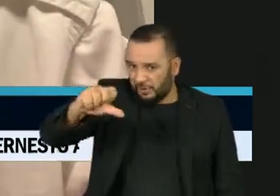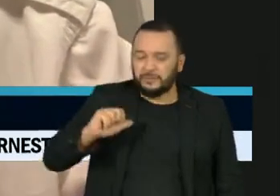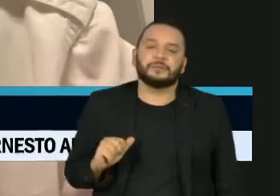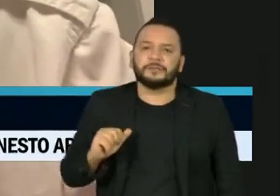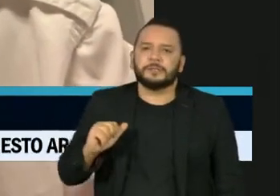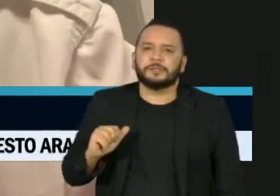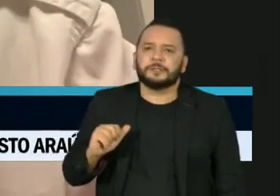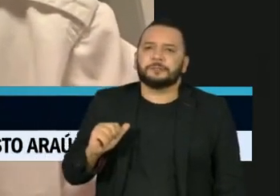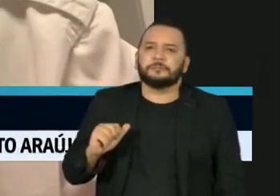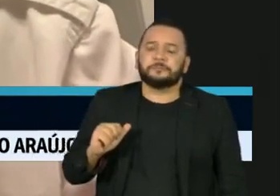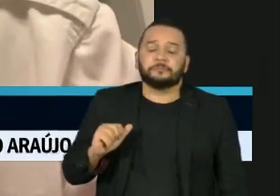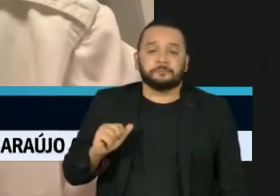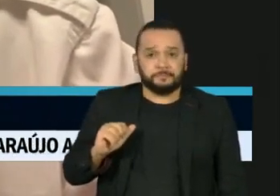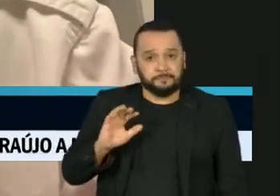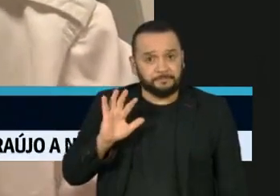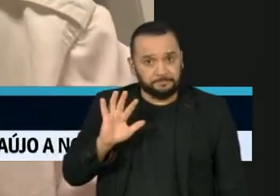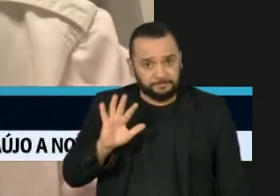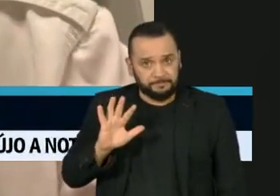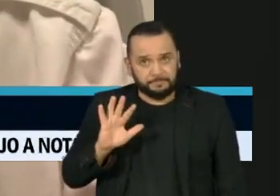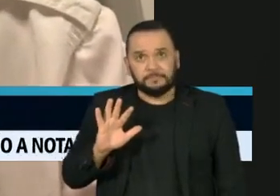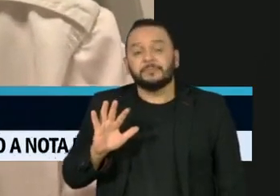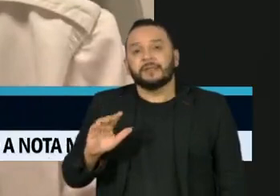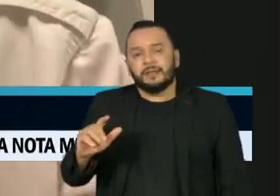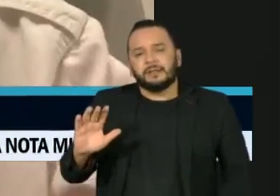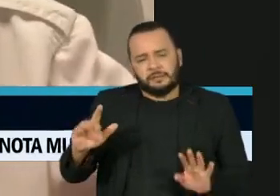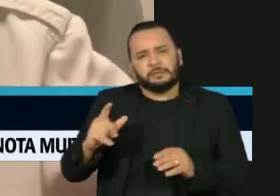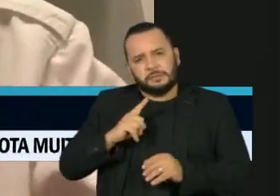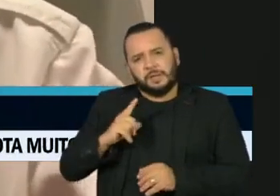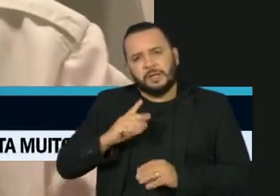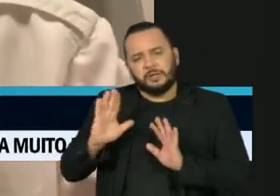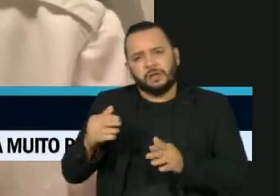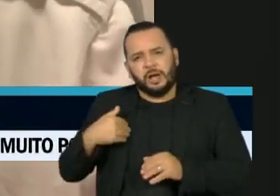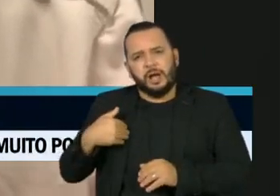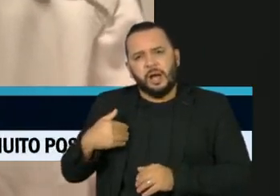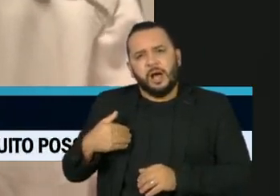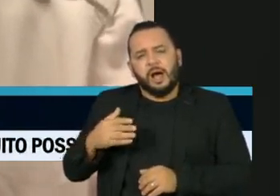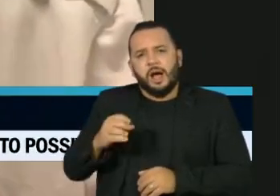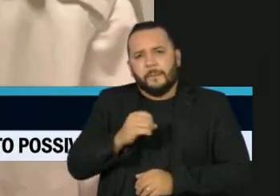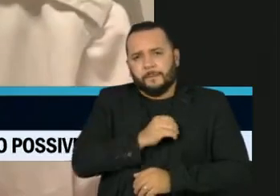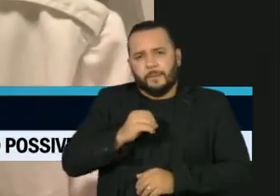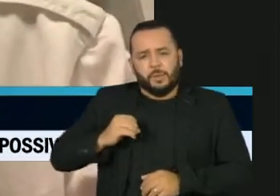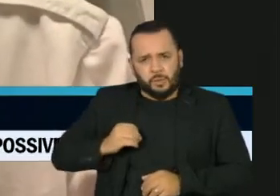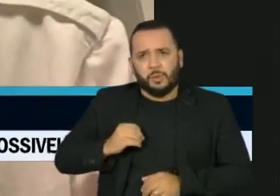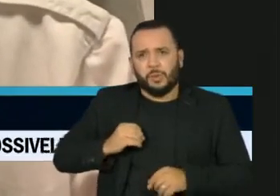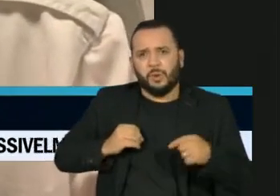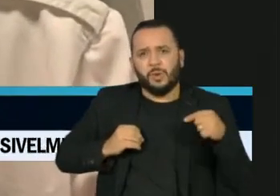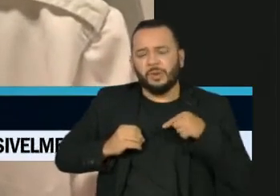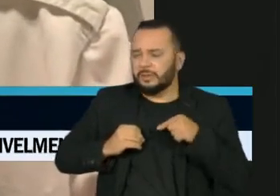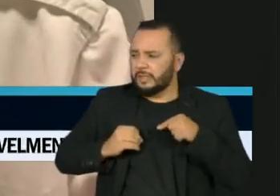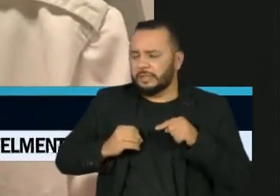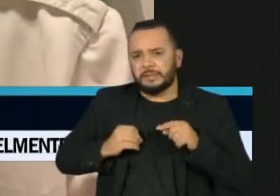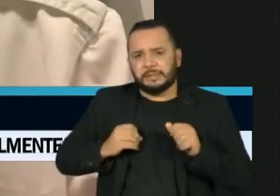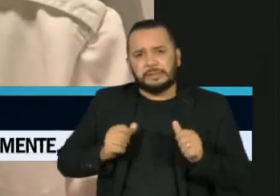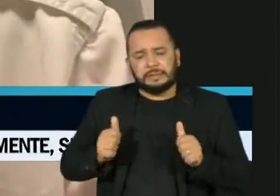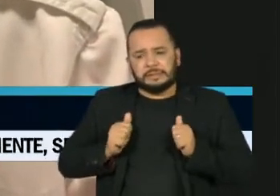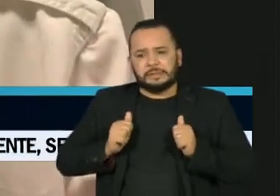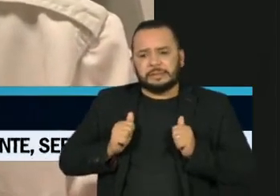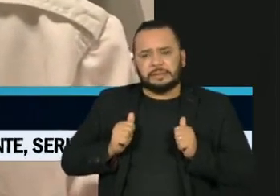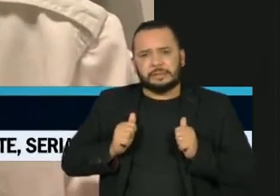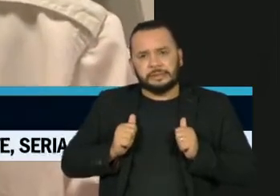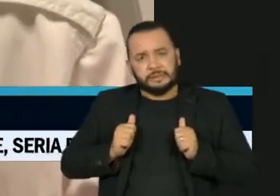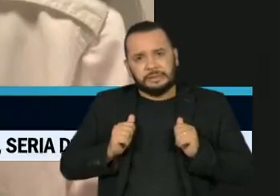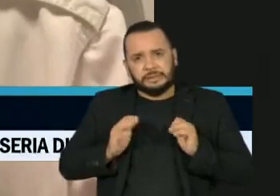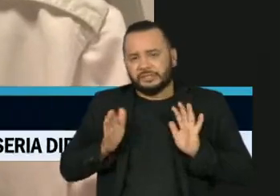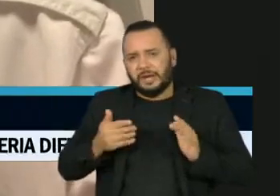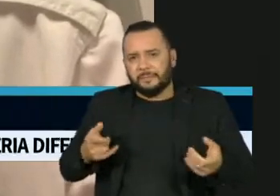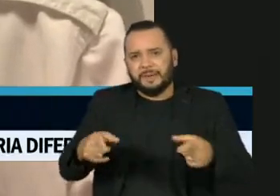que, além da partição da Polônia, que evidentemente não está, não há nenhum elemento dessa natureza